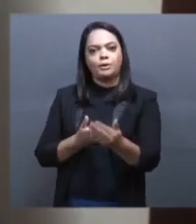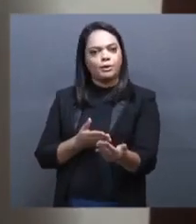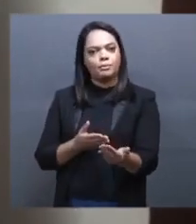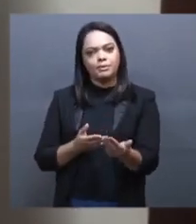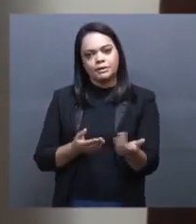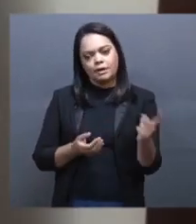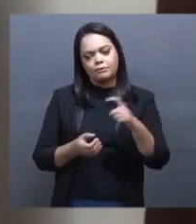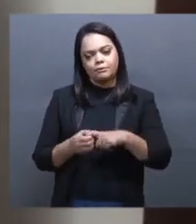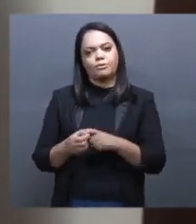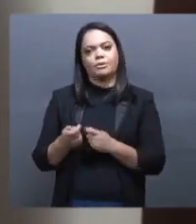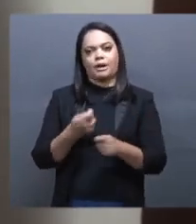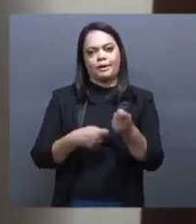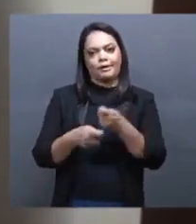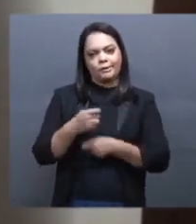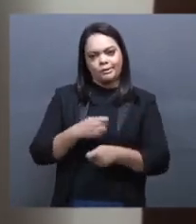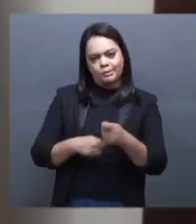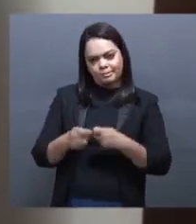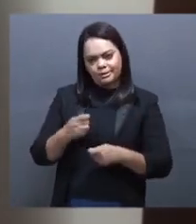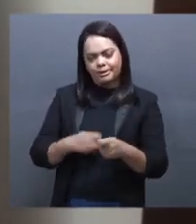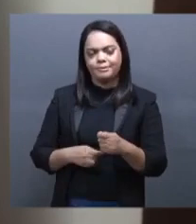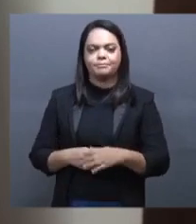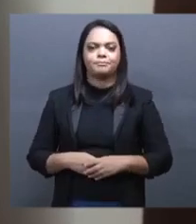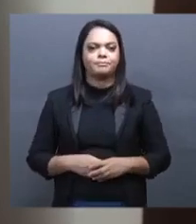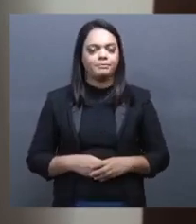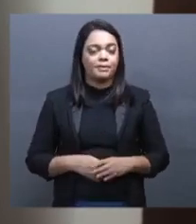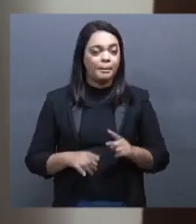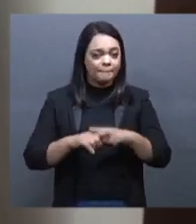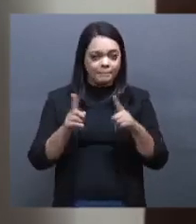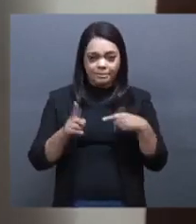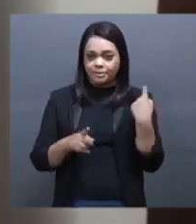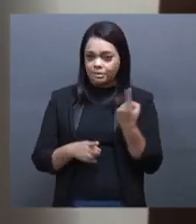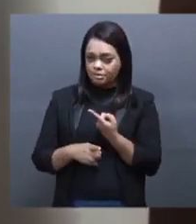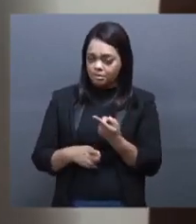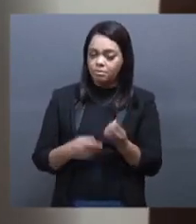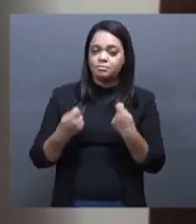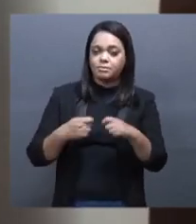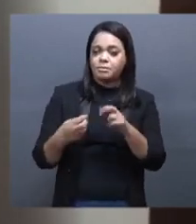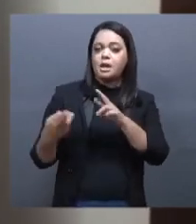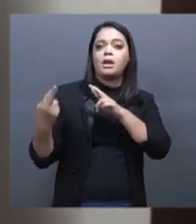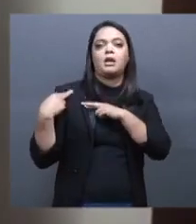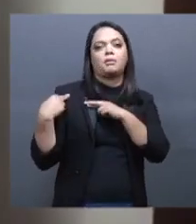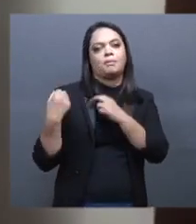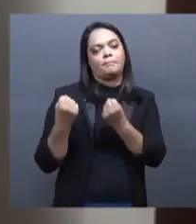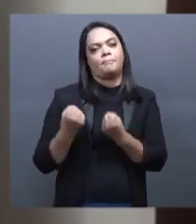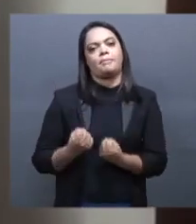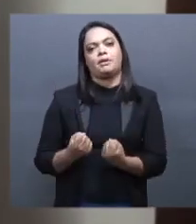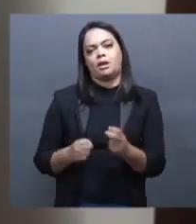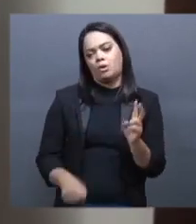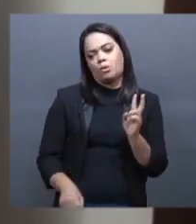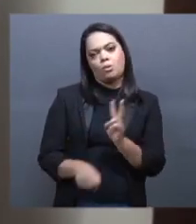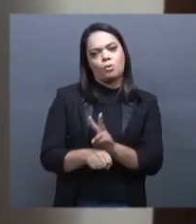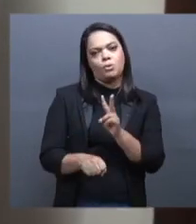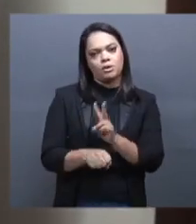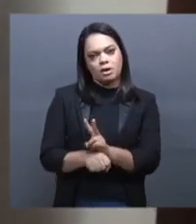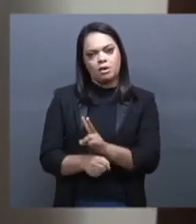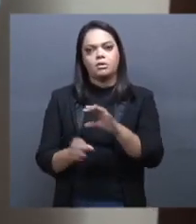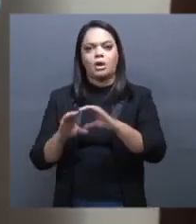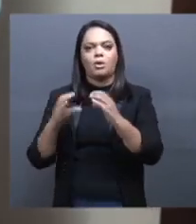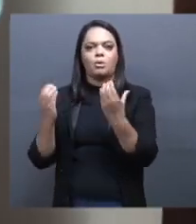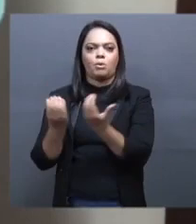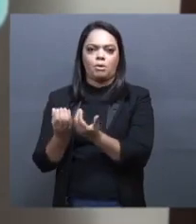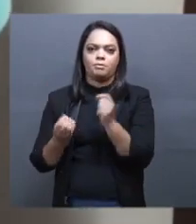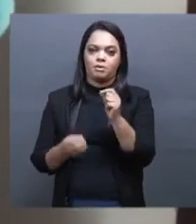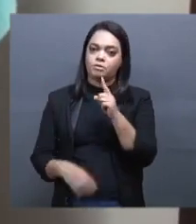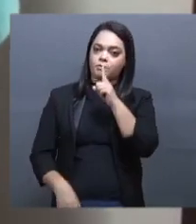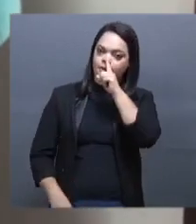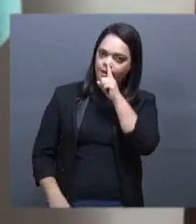retomar a economia do Brasil, mas tudo sendo feito com muita responsabilidade. Preservando aquela comunidade, especialmente